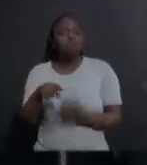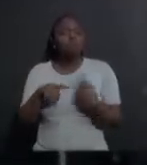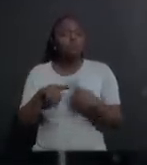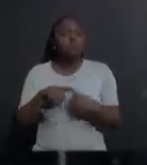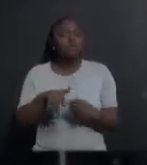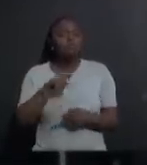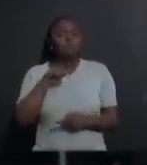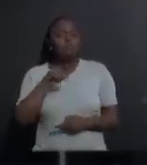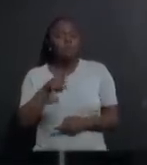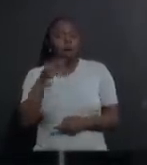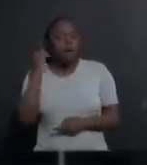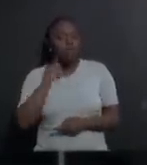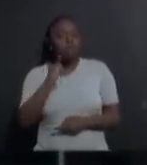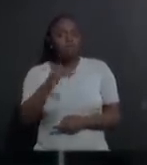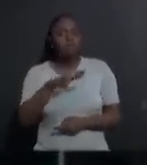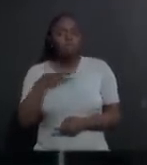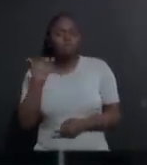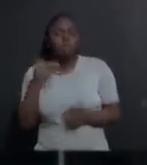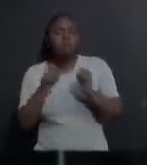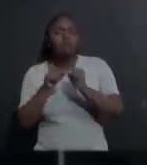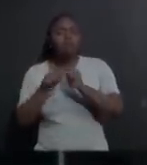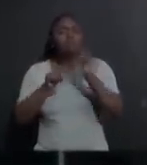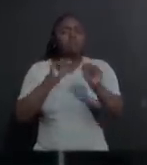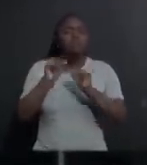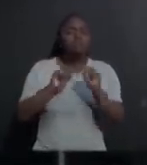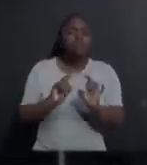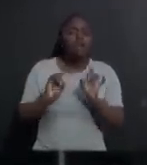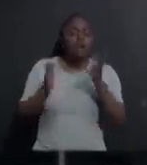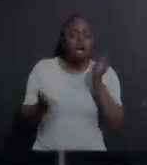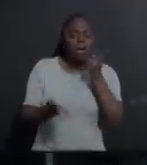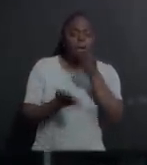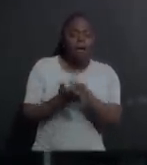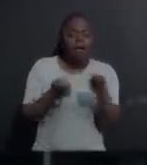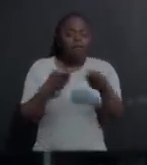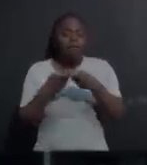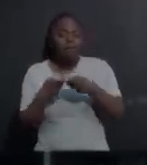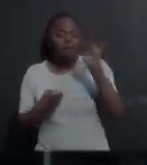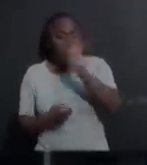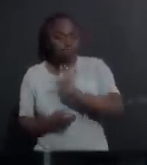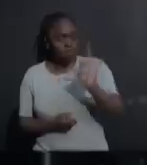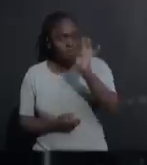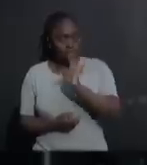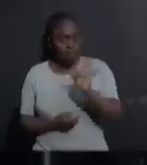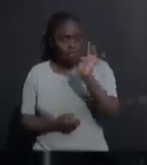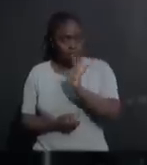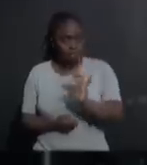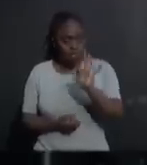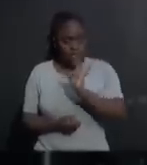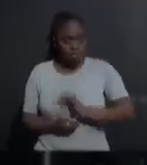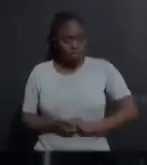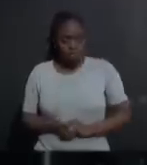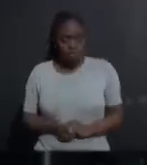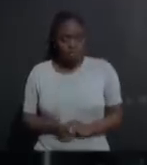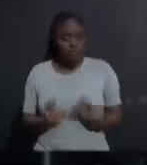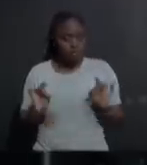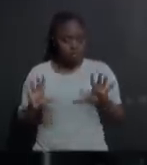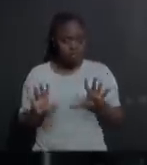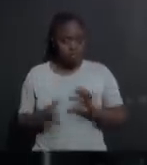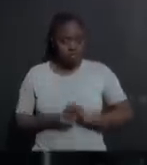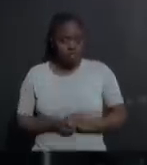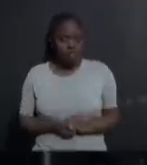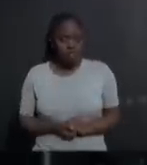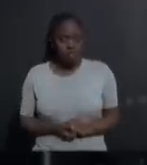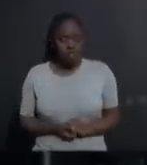que para seus filhos? Só pagar conta de médico e faculdade? Para o menino ir para lá normal e voltar socialista?